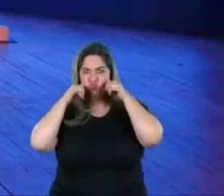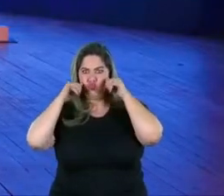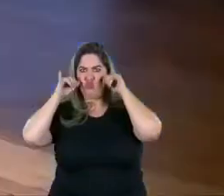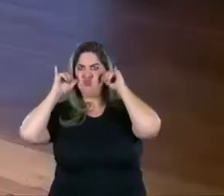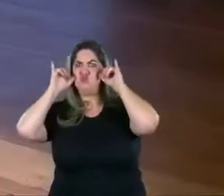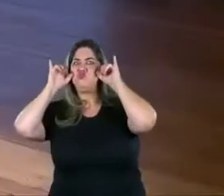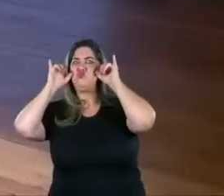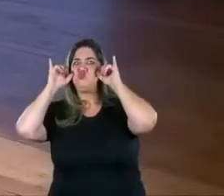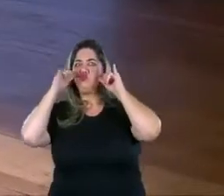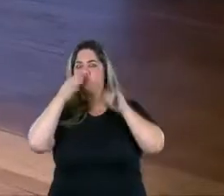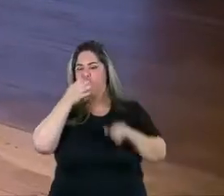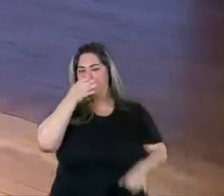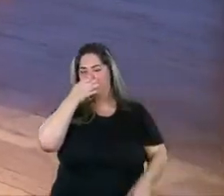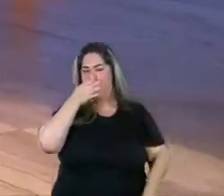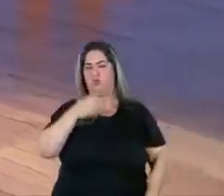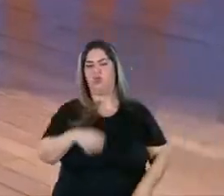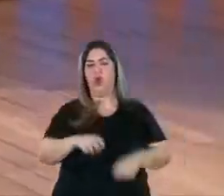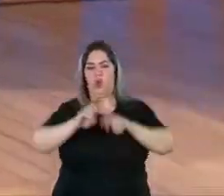boi. O berro do